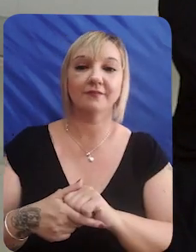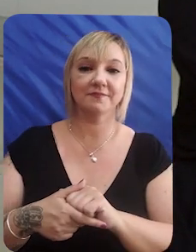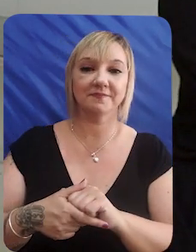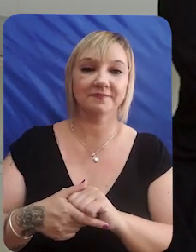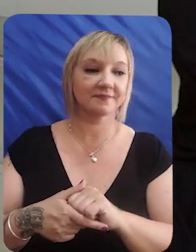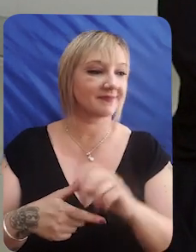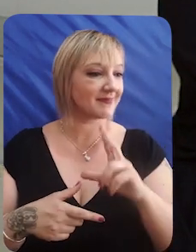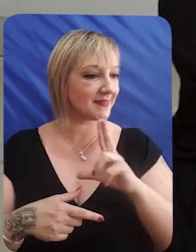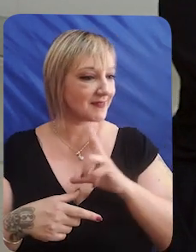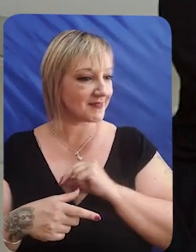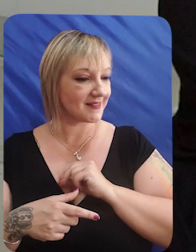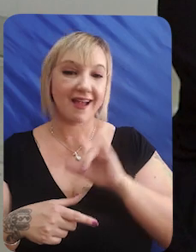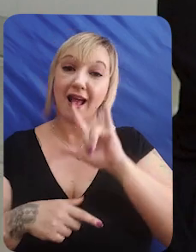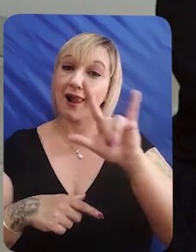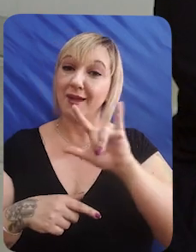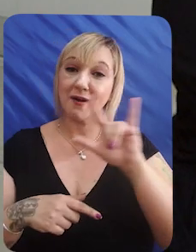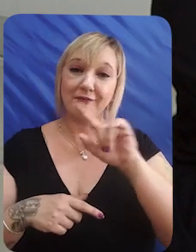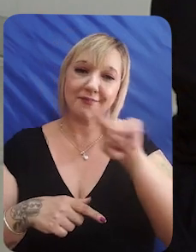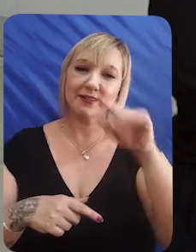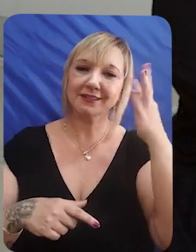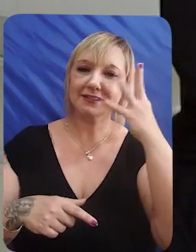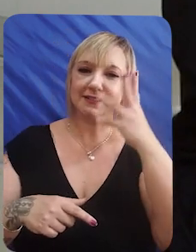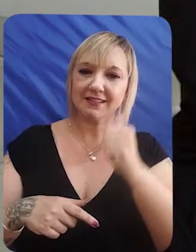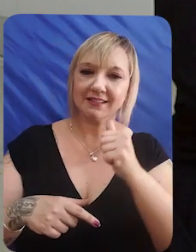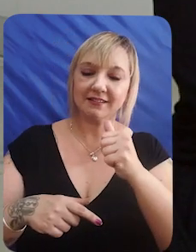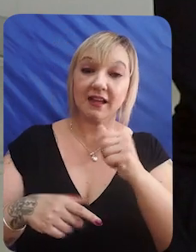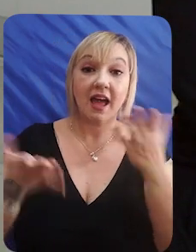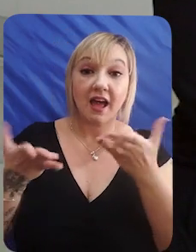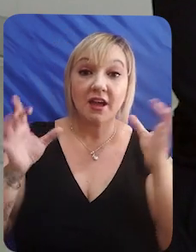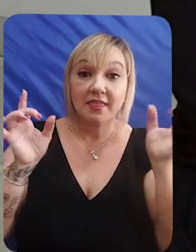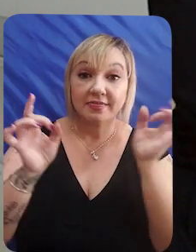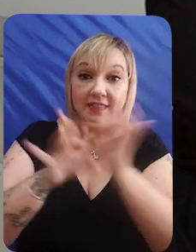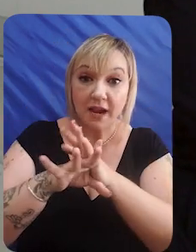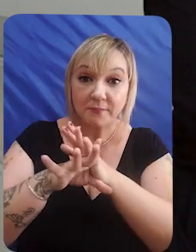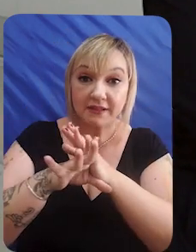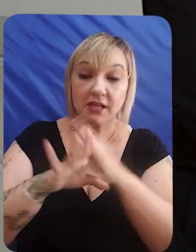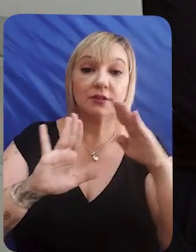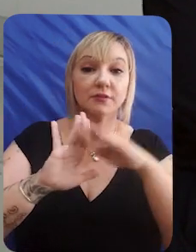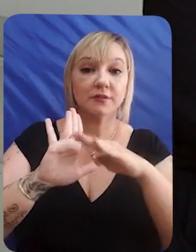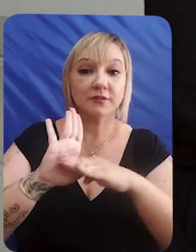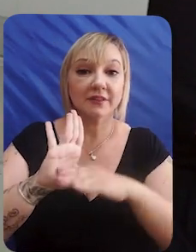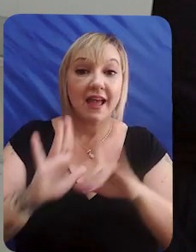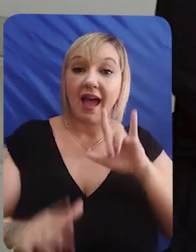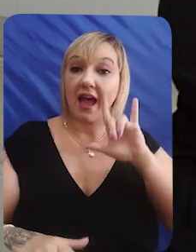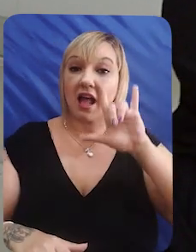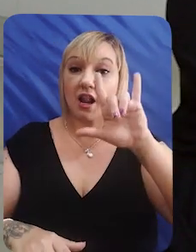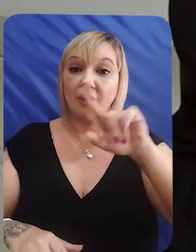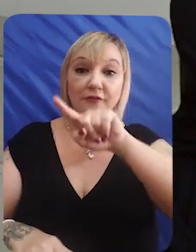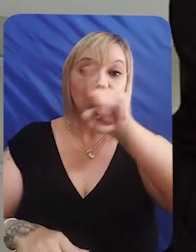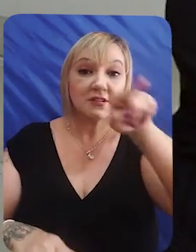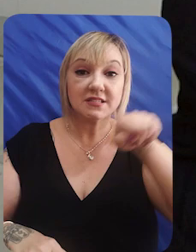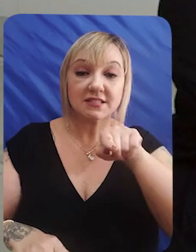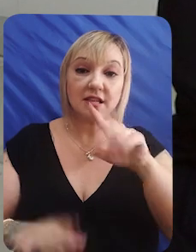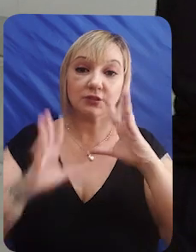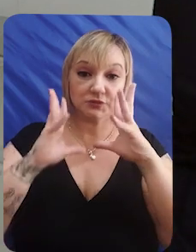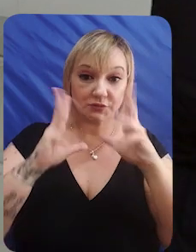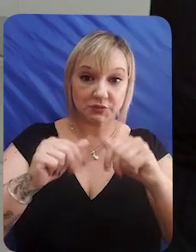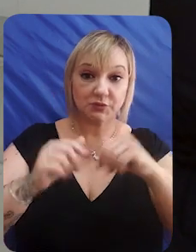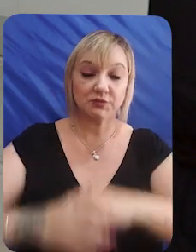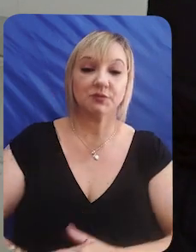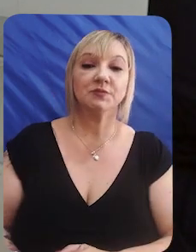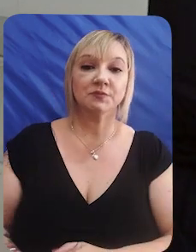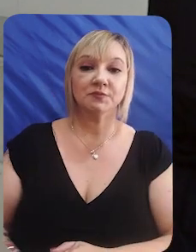you. Oh, I love you. Olha que lindo. Gente, ele vai terminar o programa com esse I love you aqui para todos vocês,